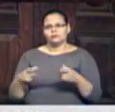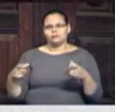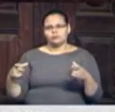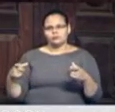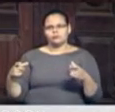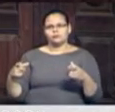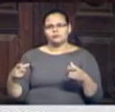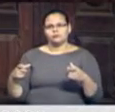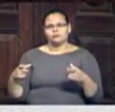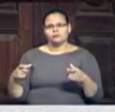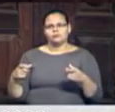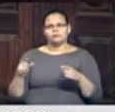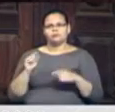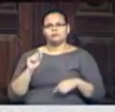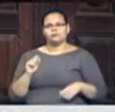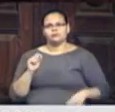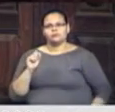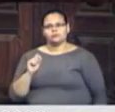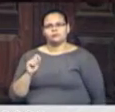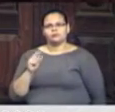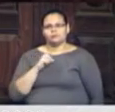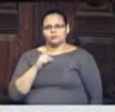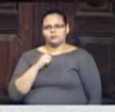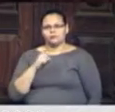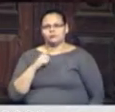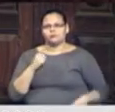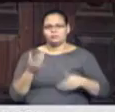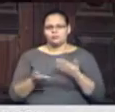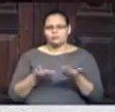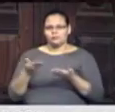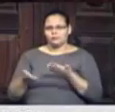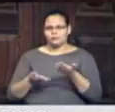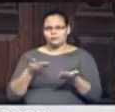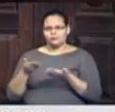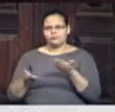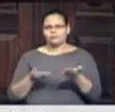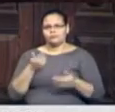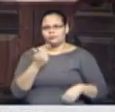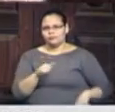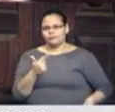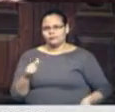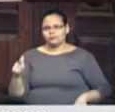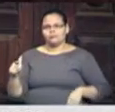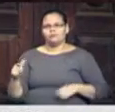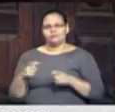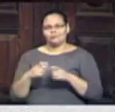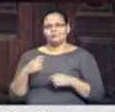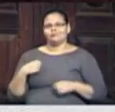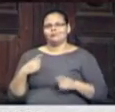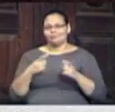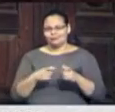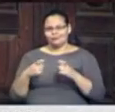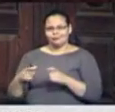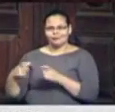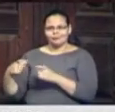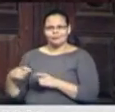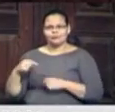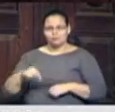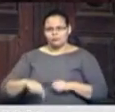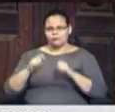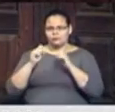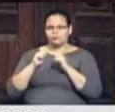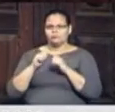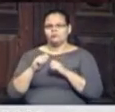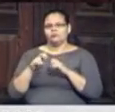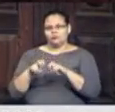alargar exatamente aquilo que estava sendo tratado para outros espaços, e aqui no plenário